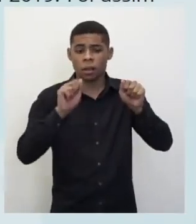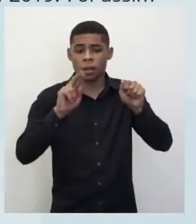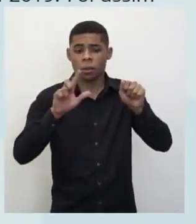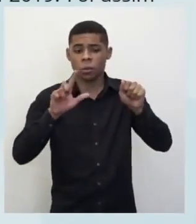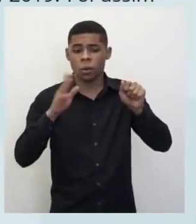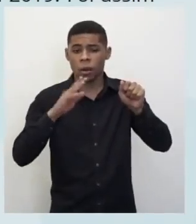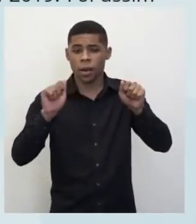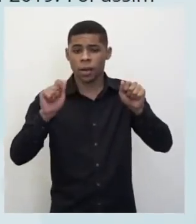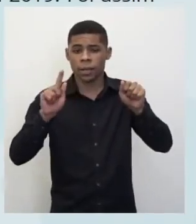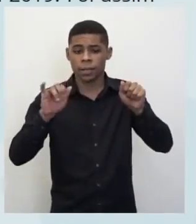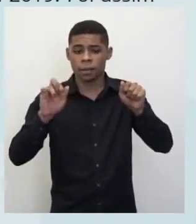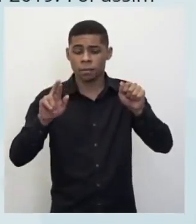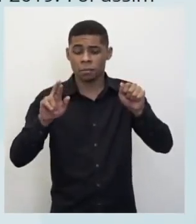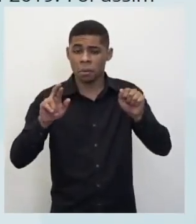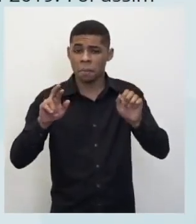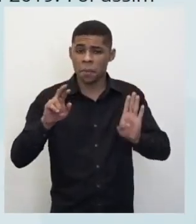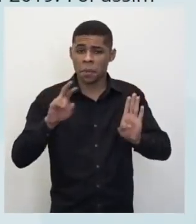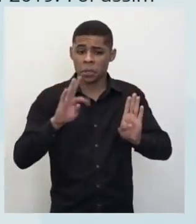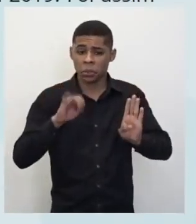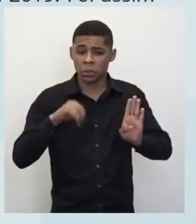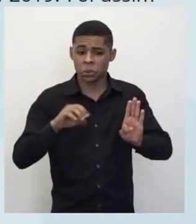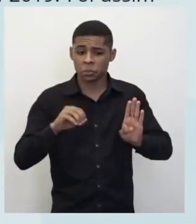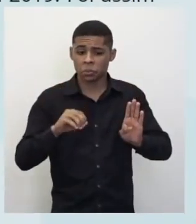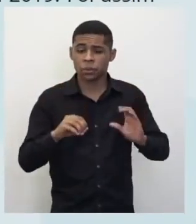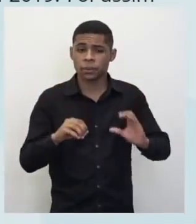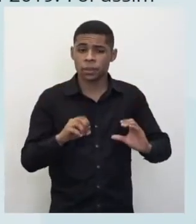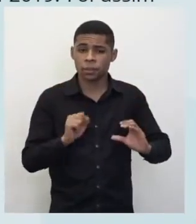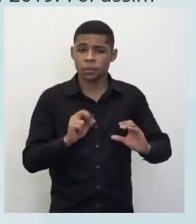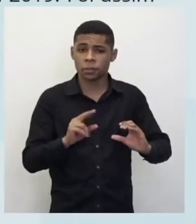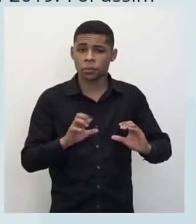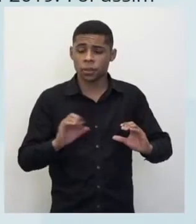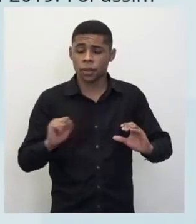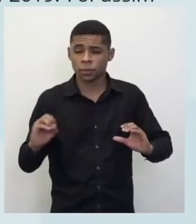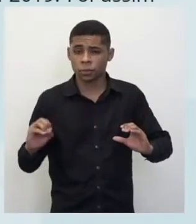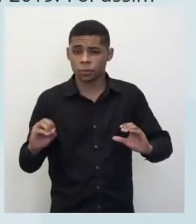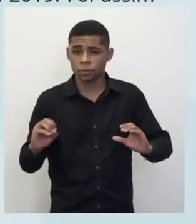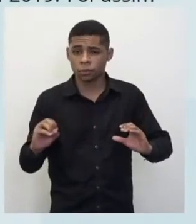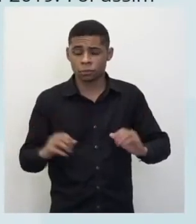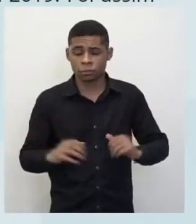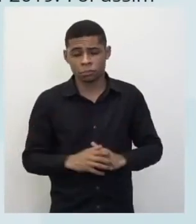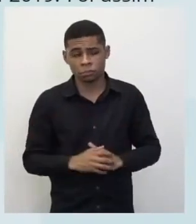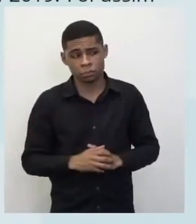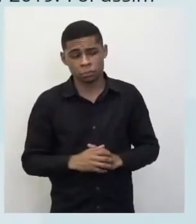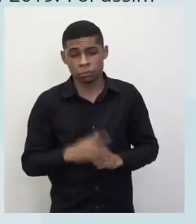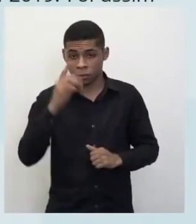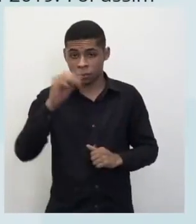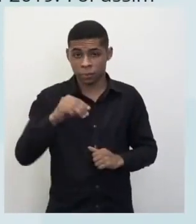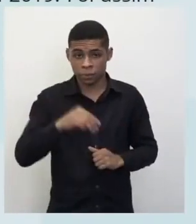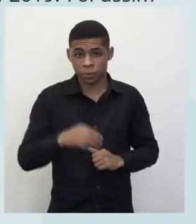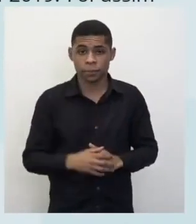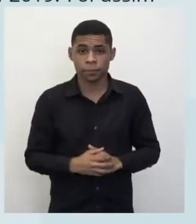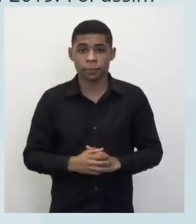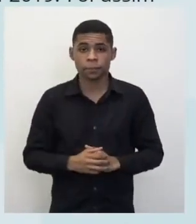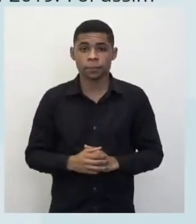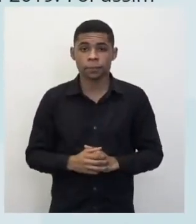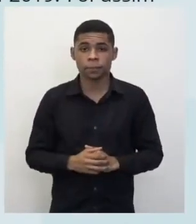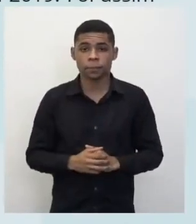letra C? Ele é o Raul Aguiar? É o Timo ou é o Sucesso? Um minutinho. Vamos lá.